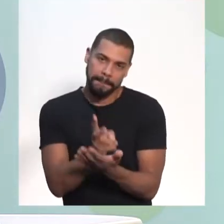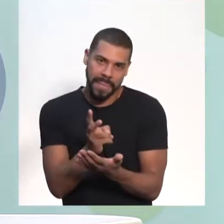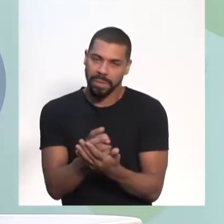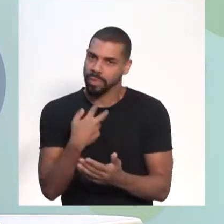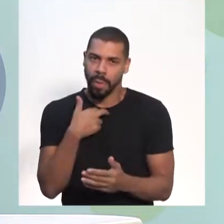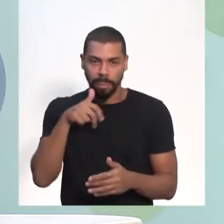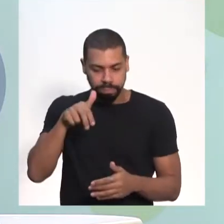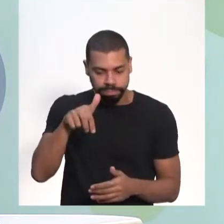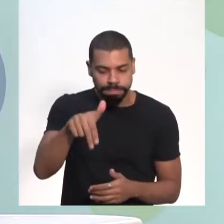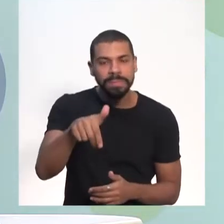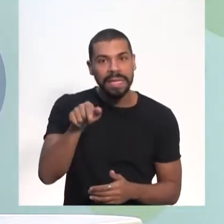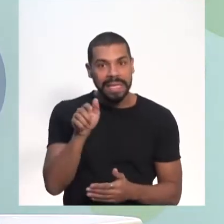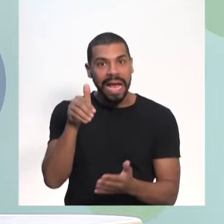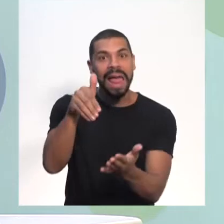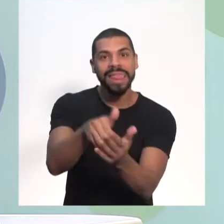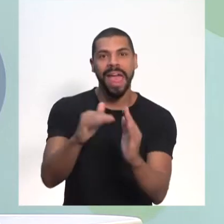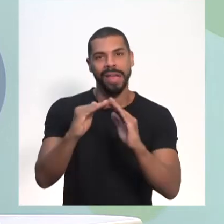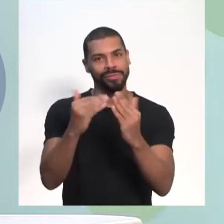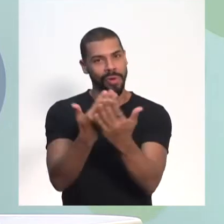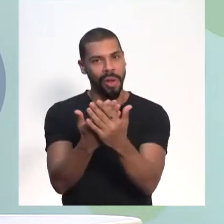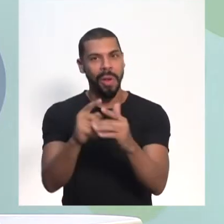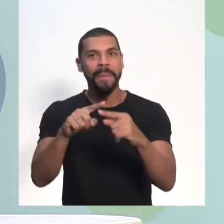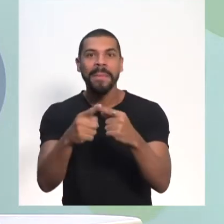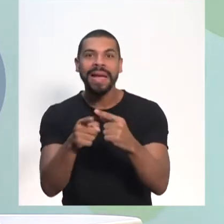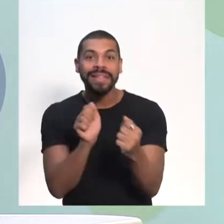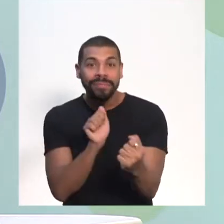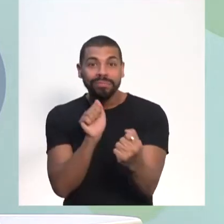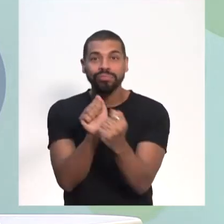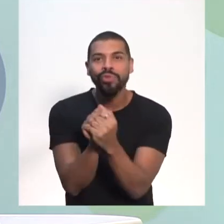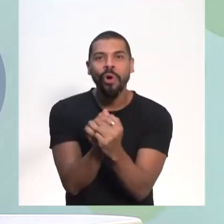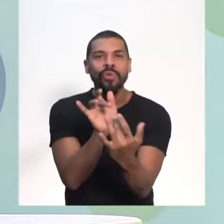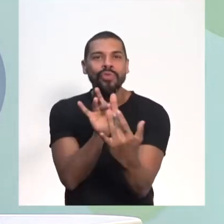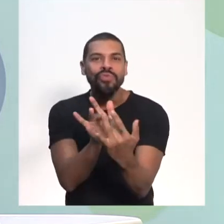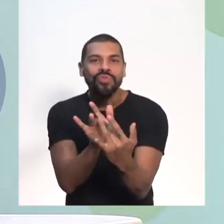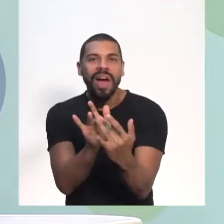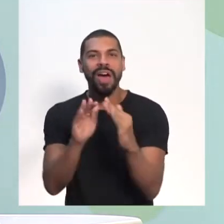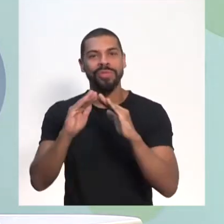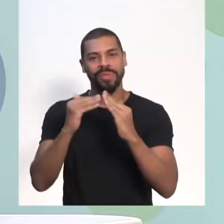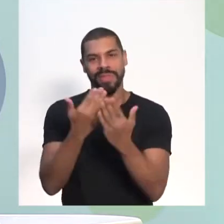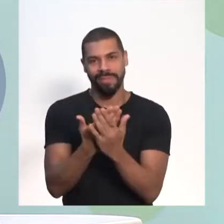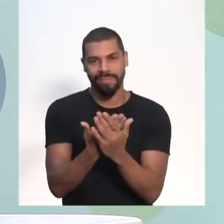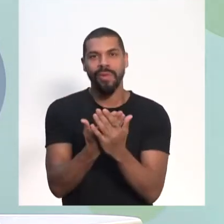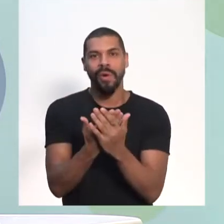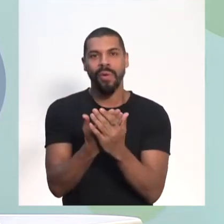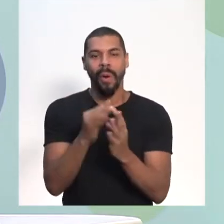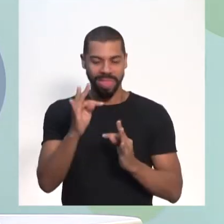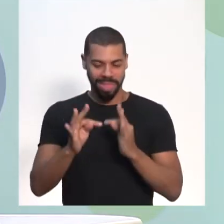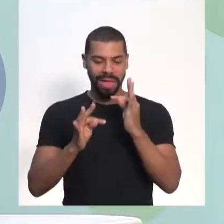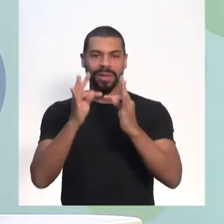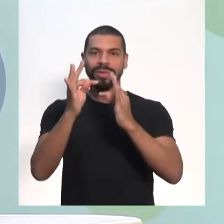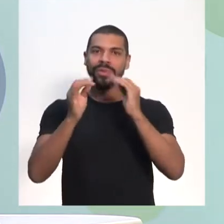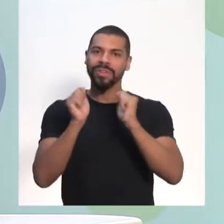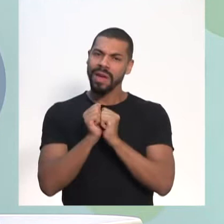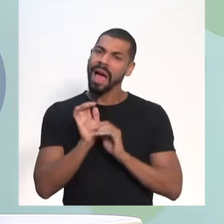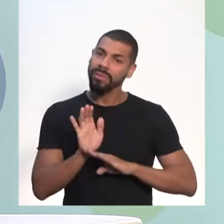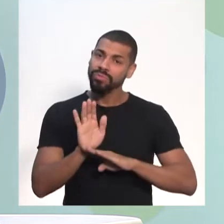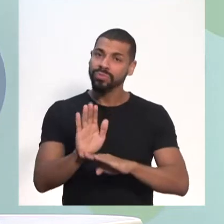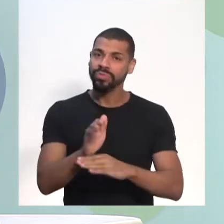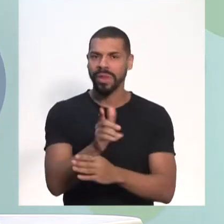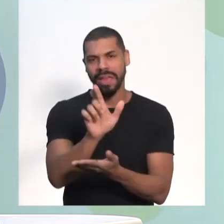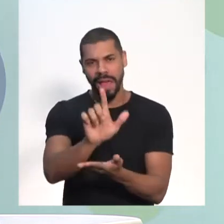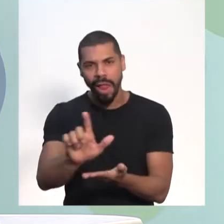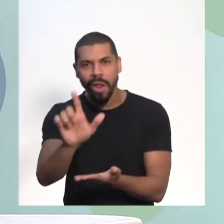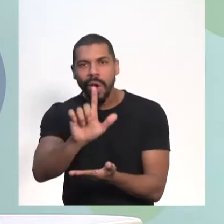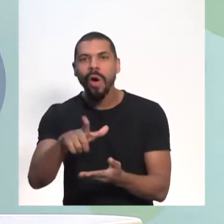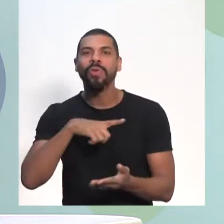até a escola, esse contato, essa aproximação que é feita por meio da tecnologia, com certeza ela contribui muito. E claro que